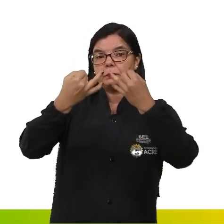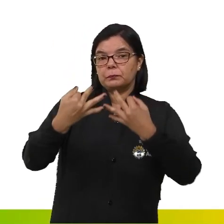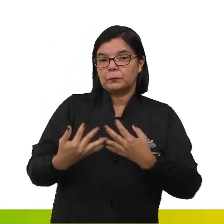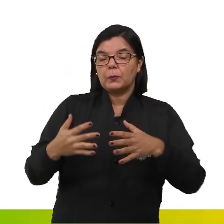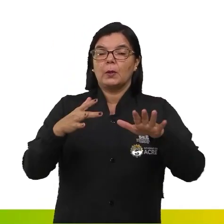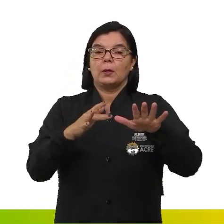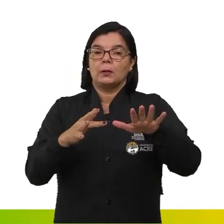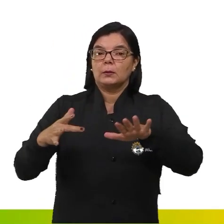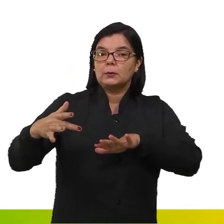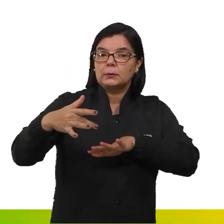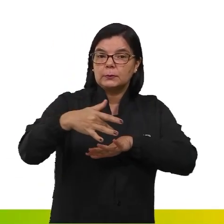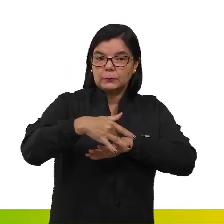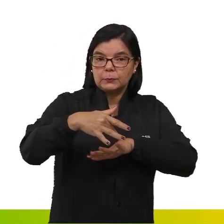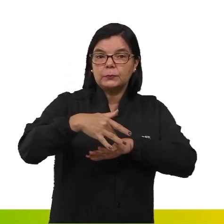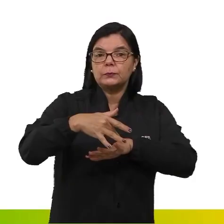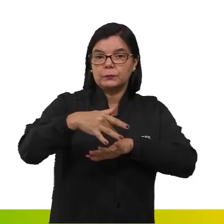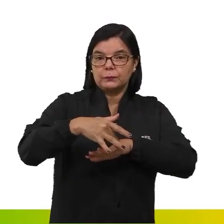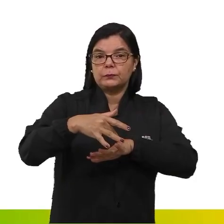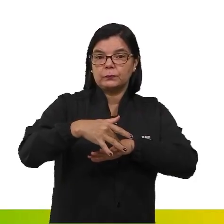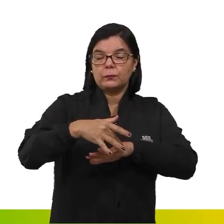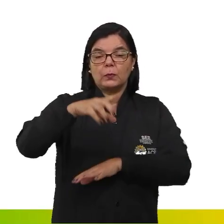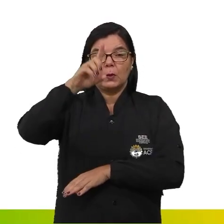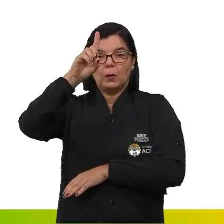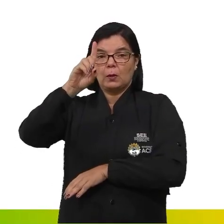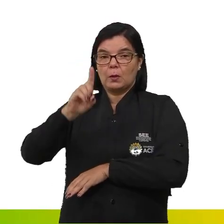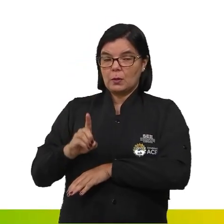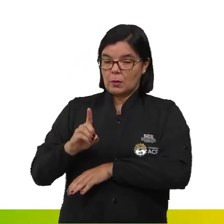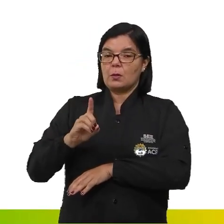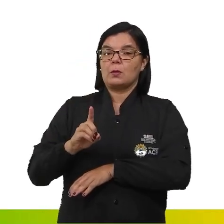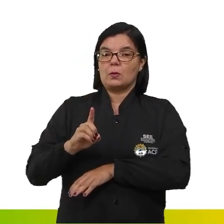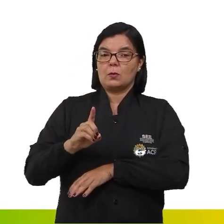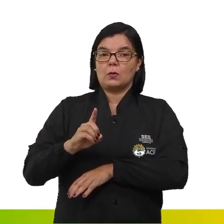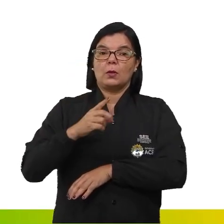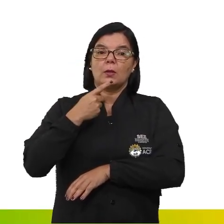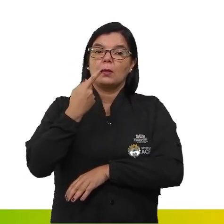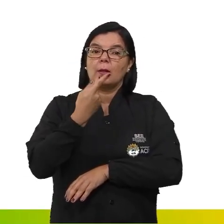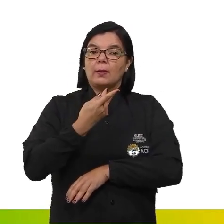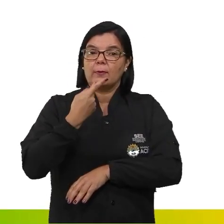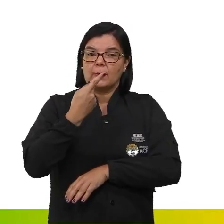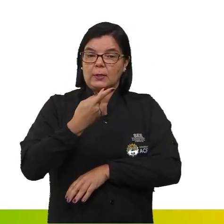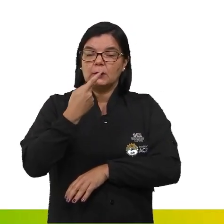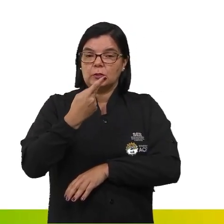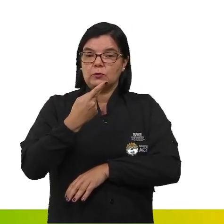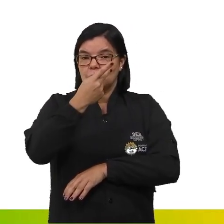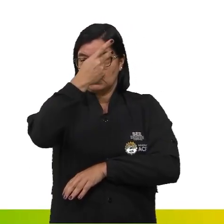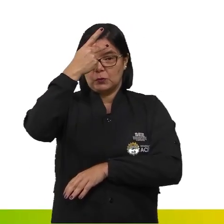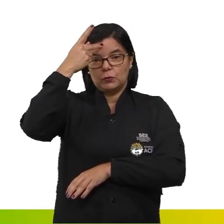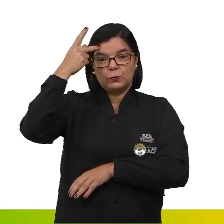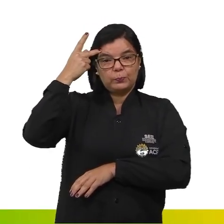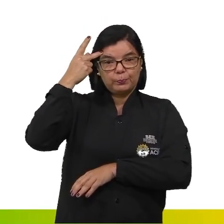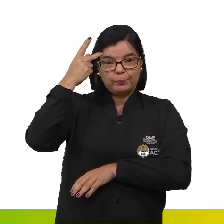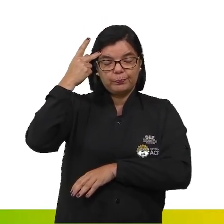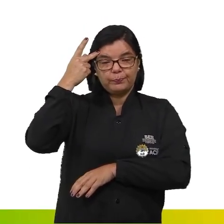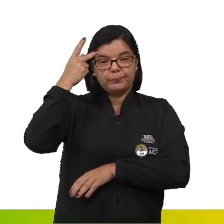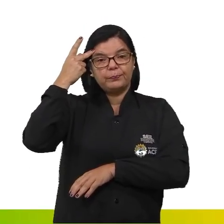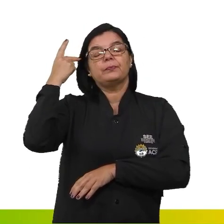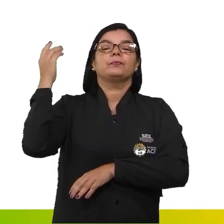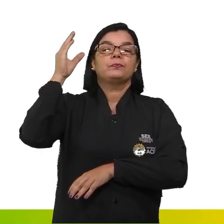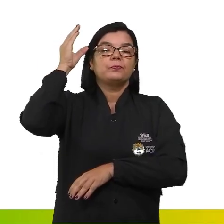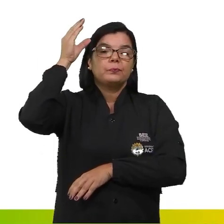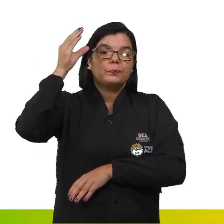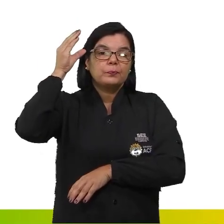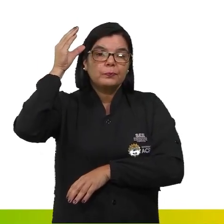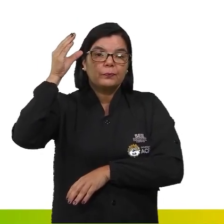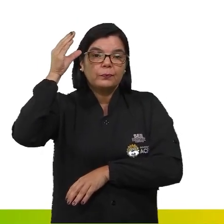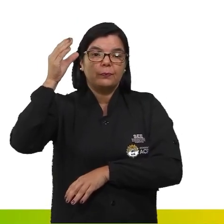seguinte: as mídias sociais deram o direito à fala a legiões